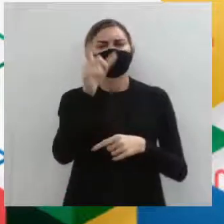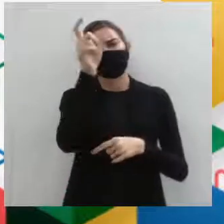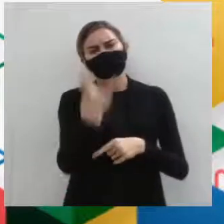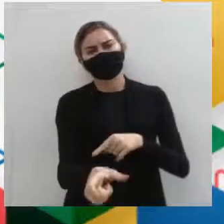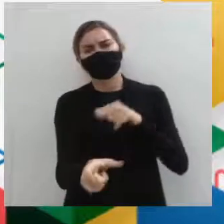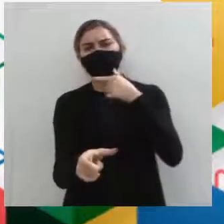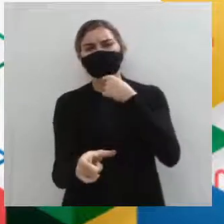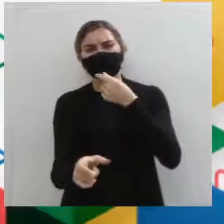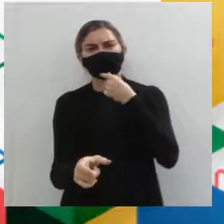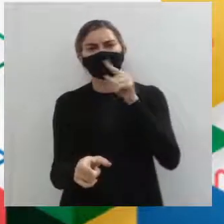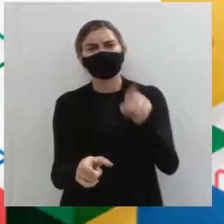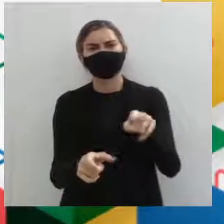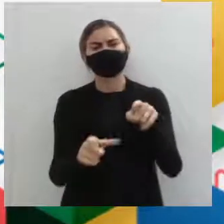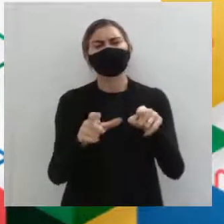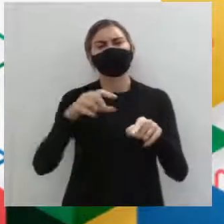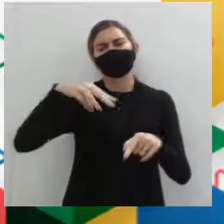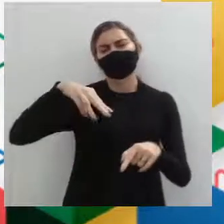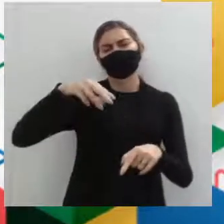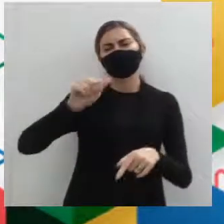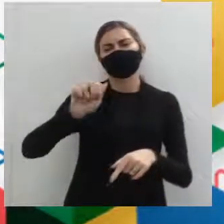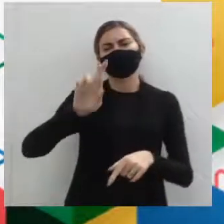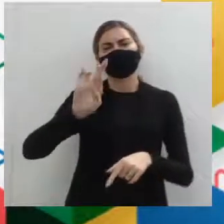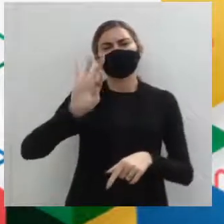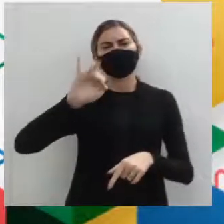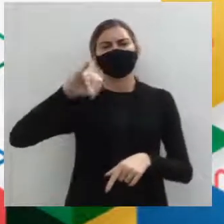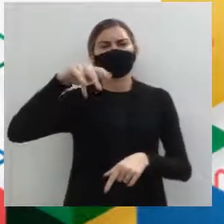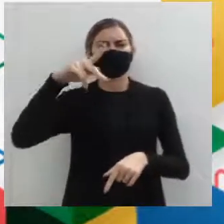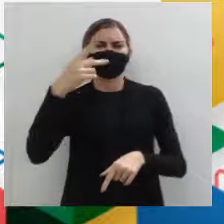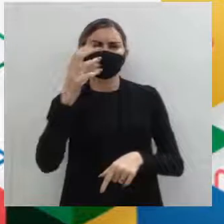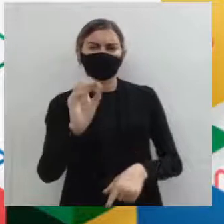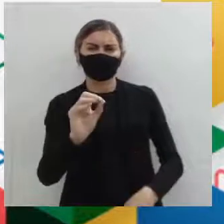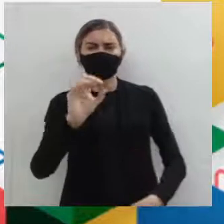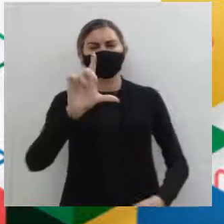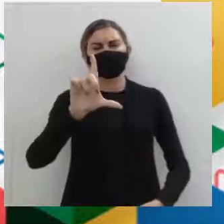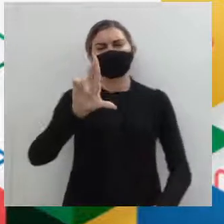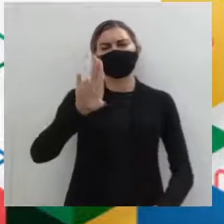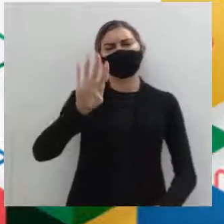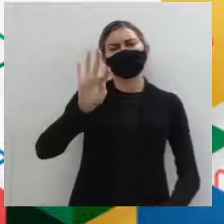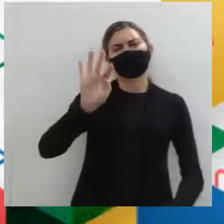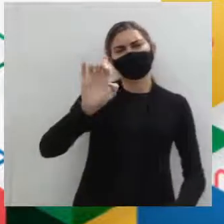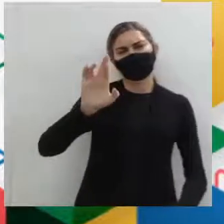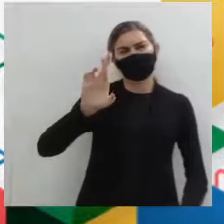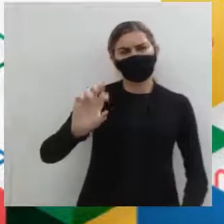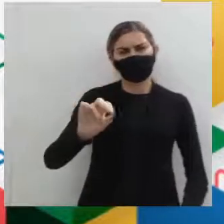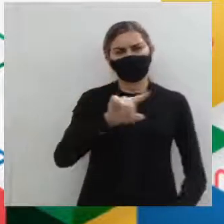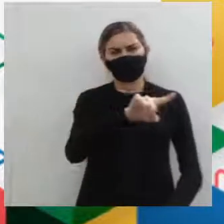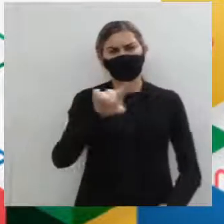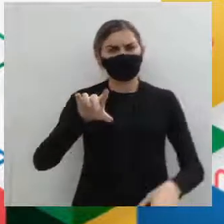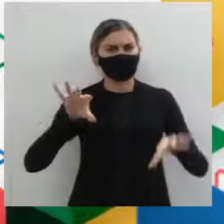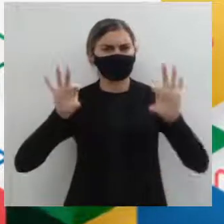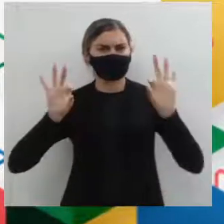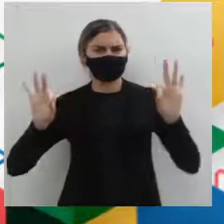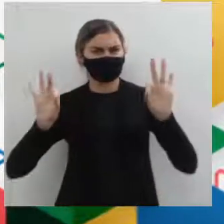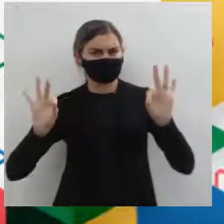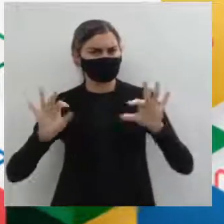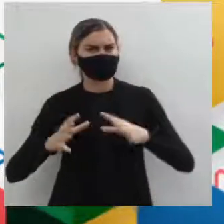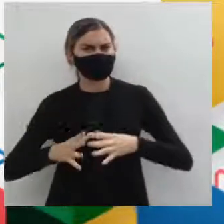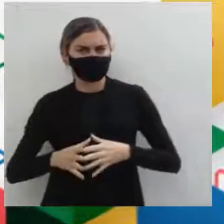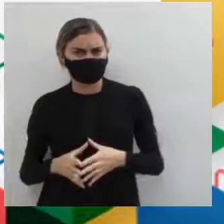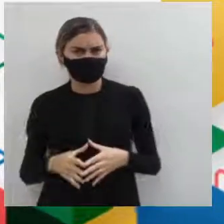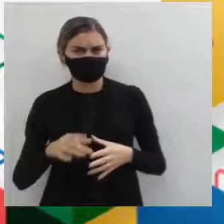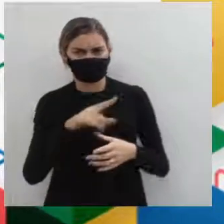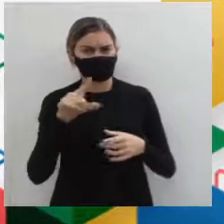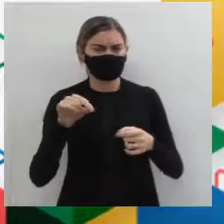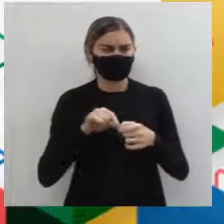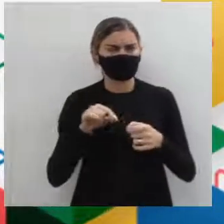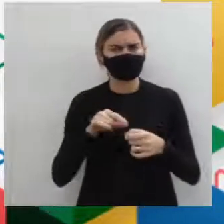carinha chamado Martinho Lutero. Esse carinha foi fera, hein? Foi fera no que ele fez e a